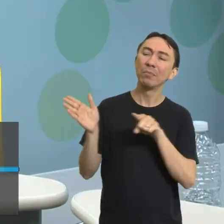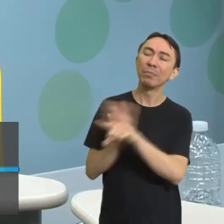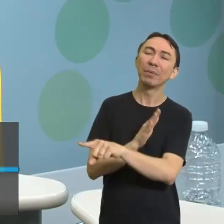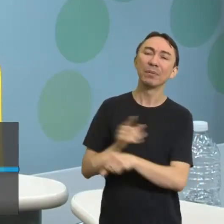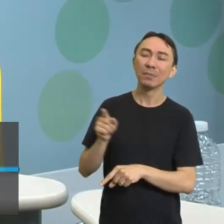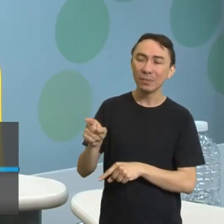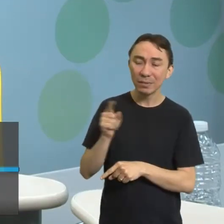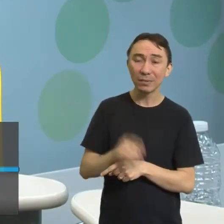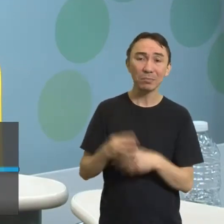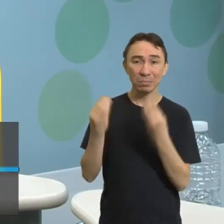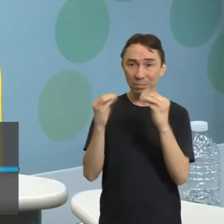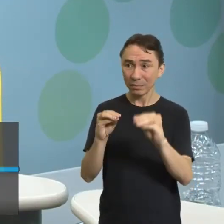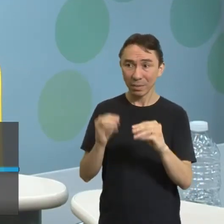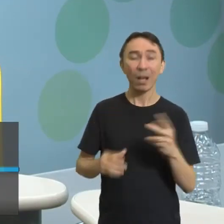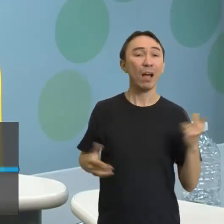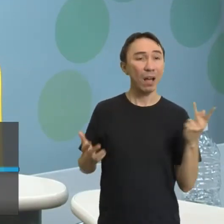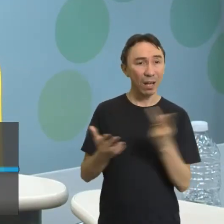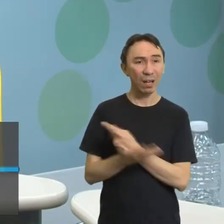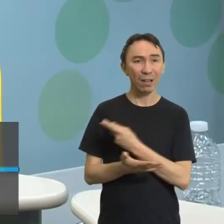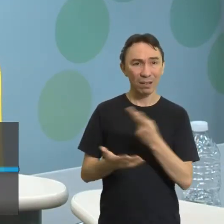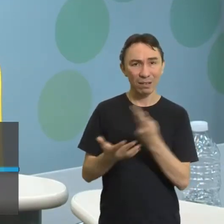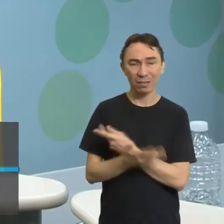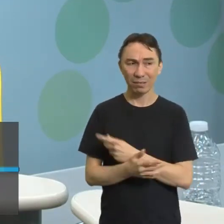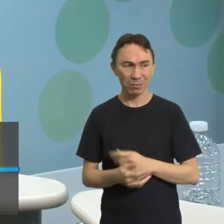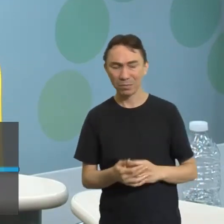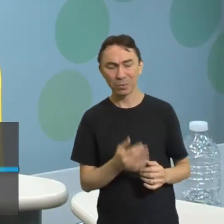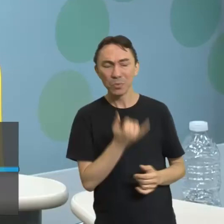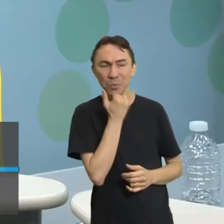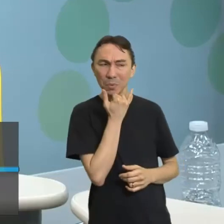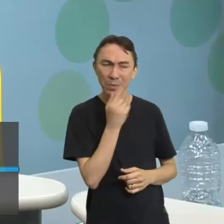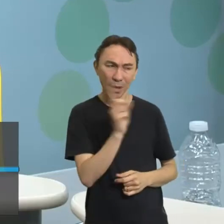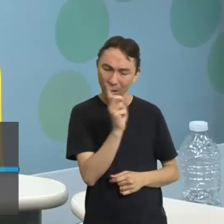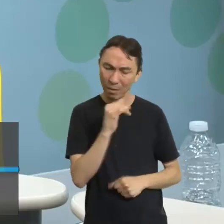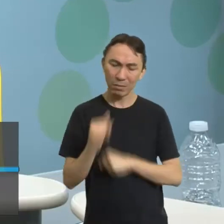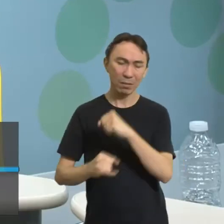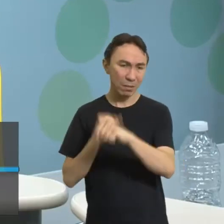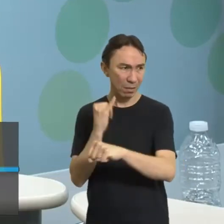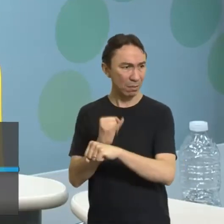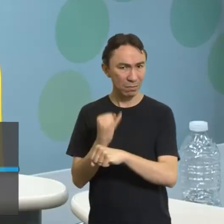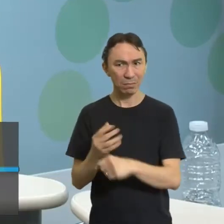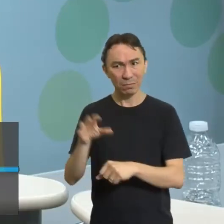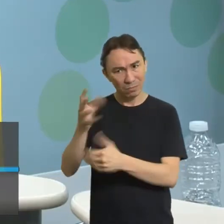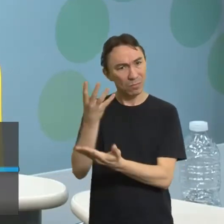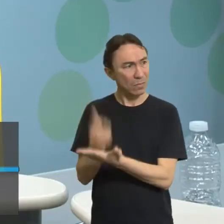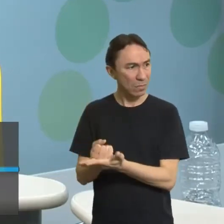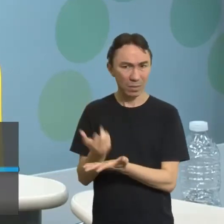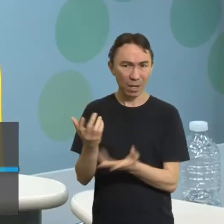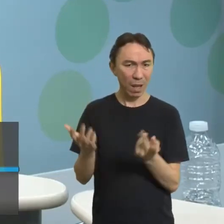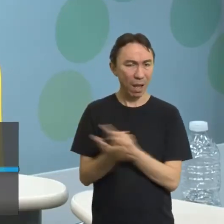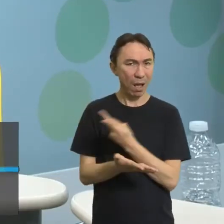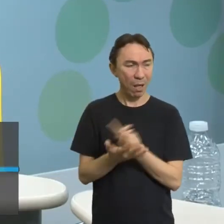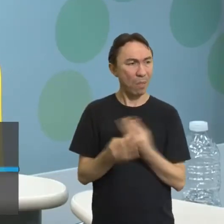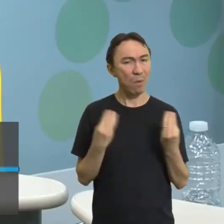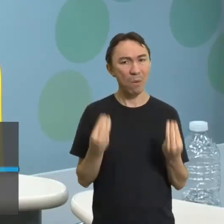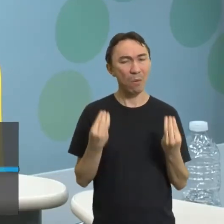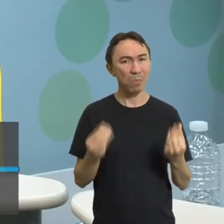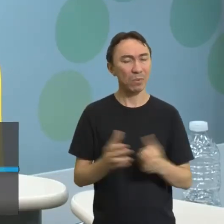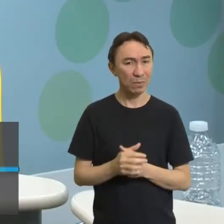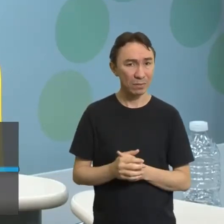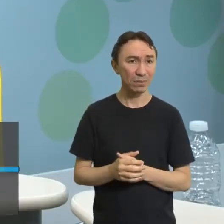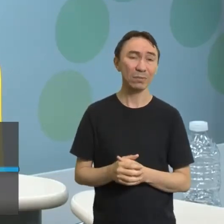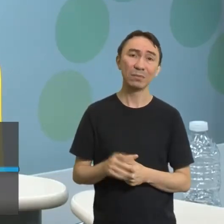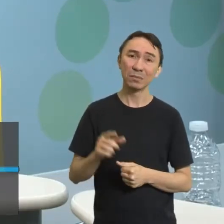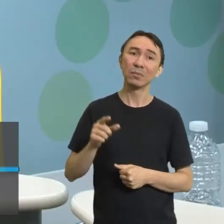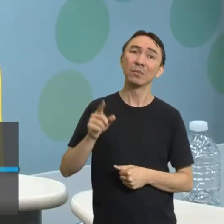que você colocou está errado. Ele falou assim: não, mas eu tirei da internet, como que pode estar errado? É uma discussão que a gente